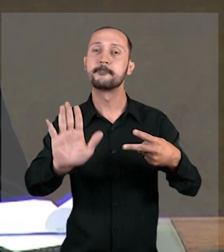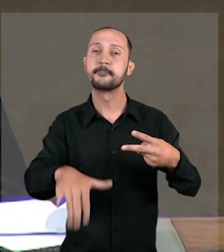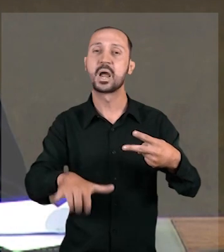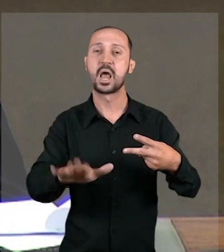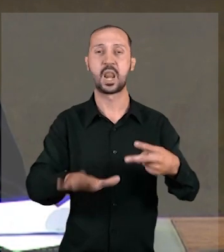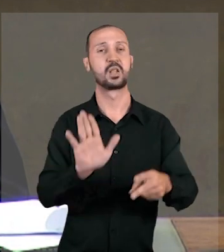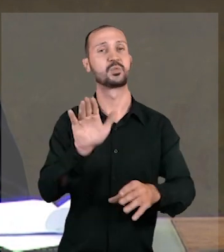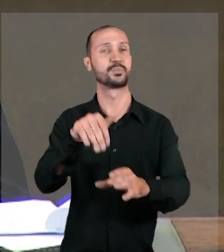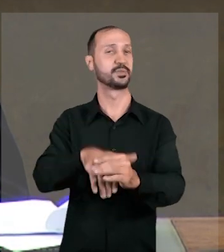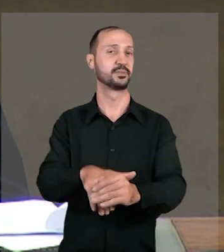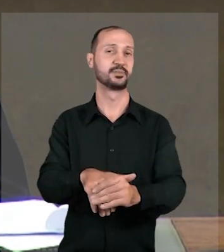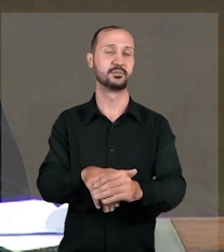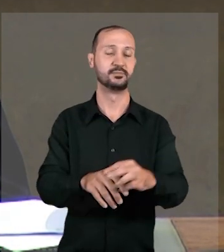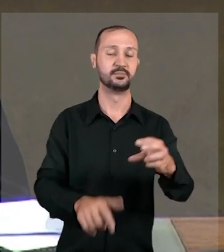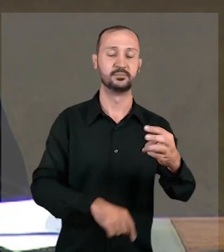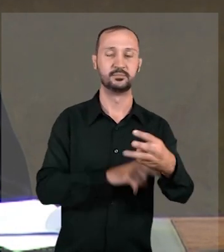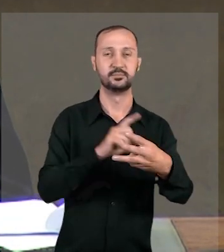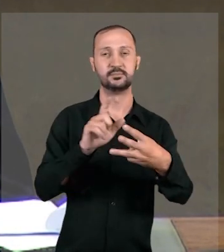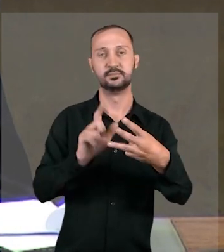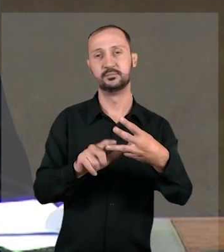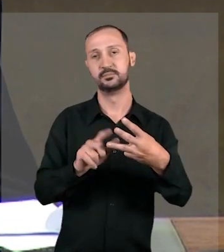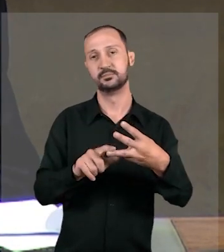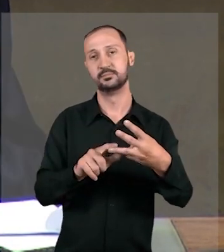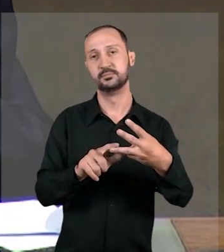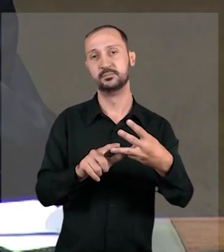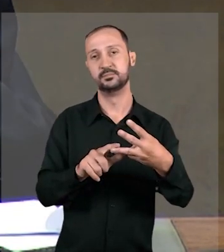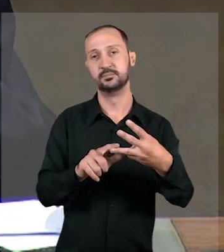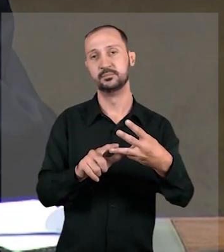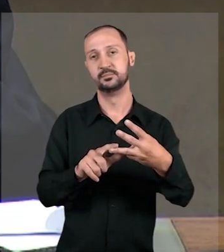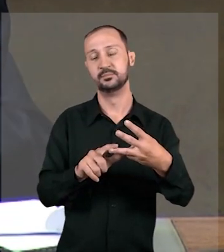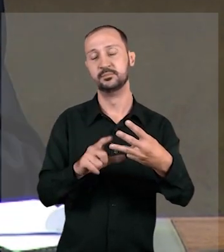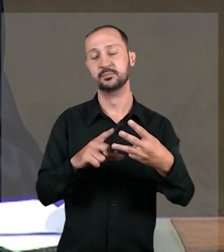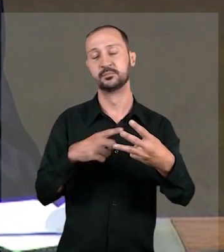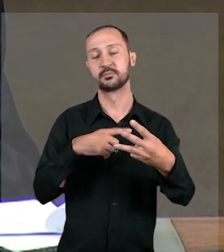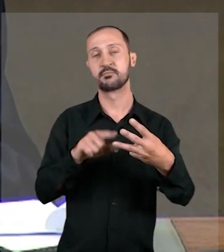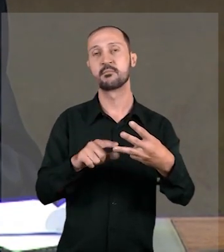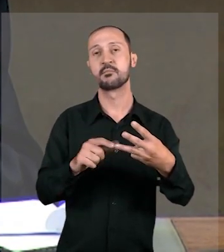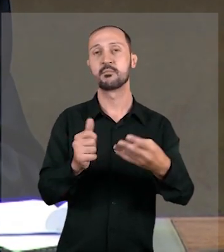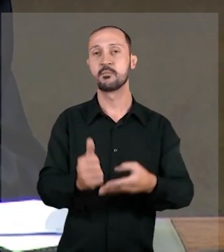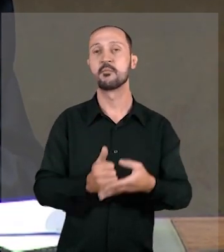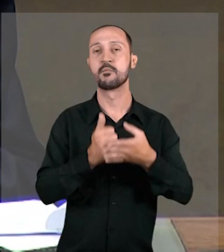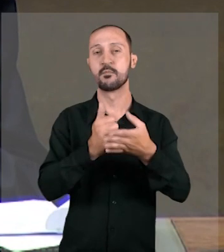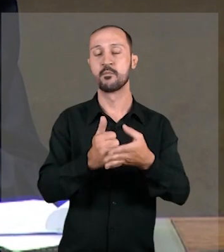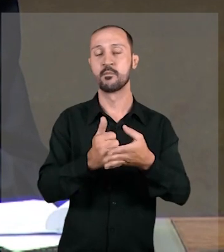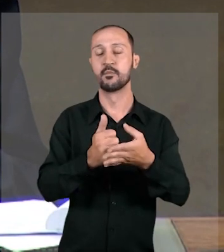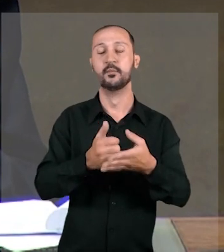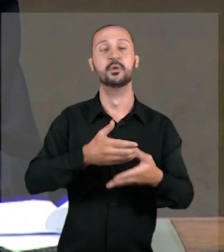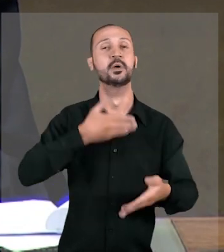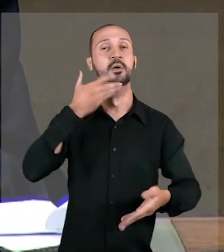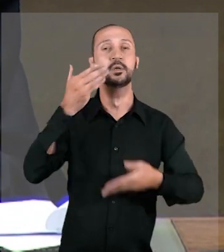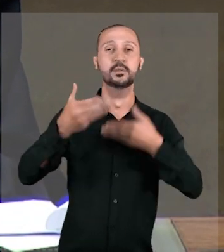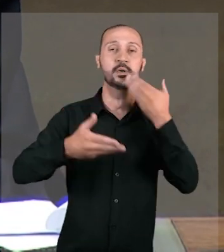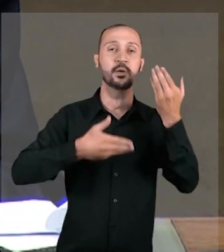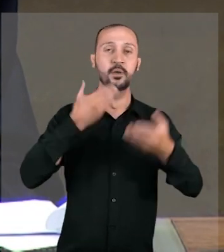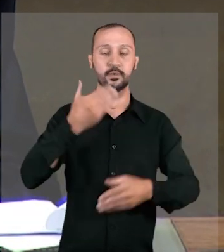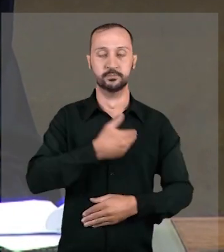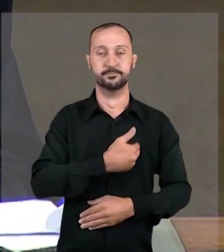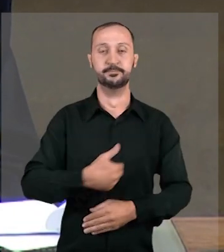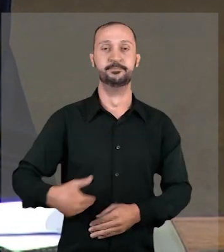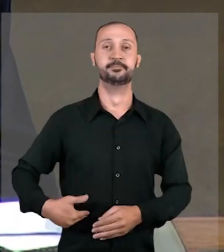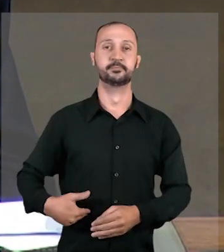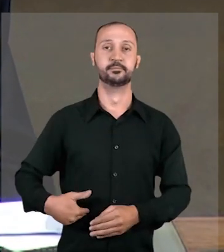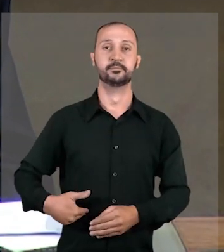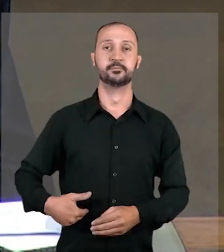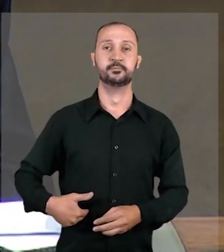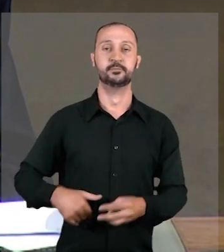das eleições. E o terceiro deve ser o de facilitar a governabilidade. Portanto, estes